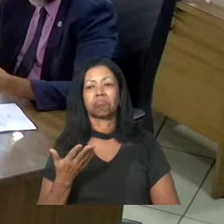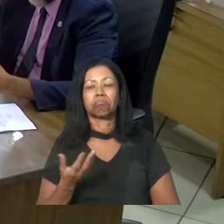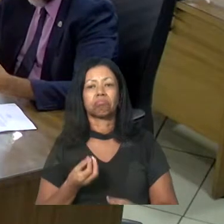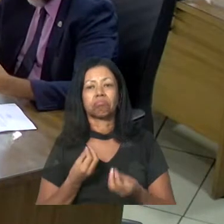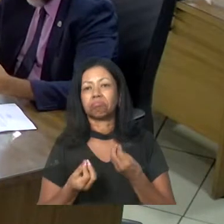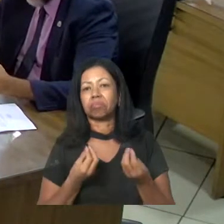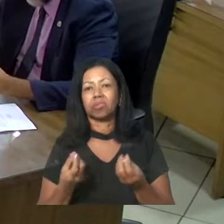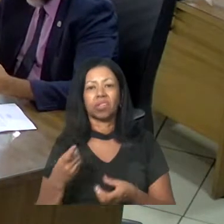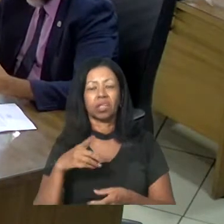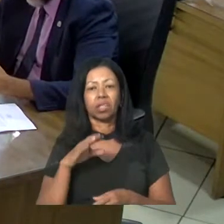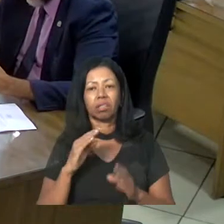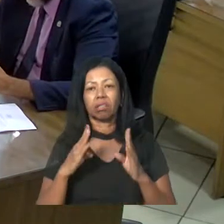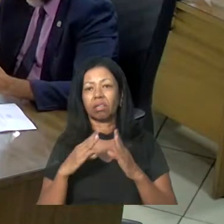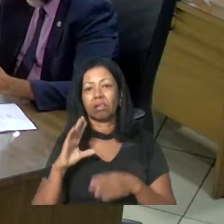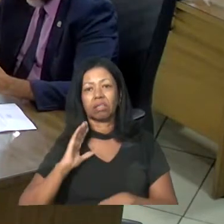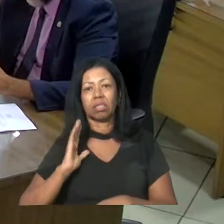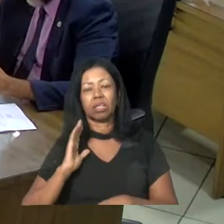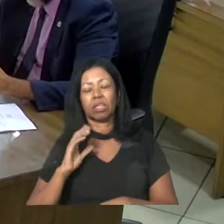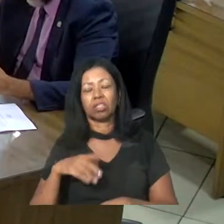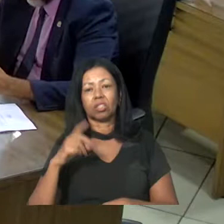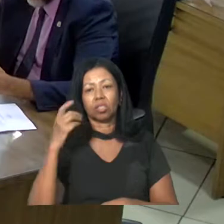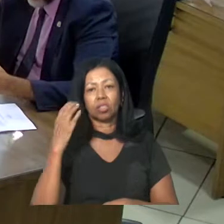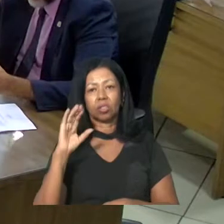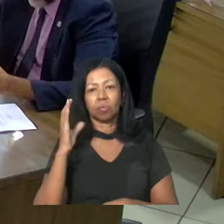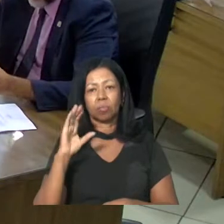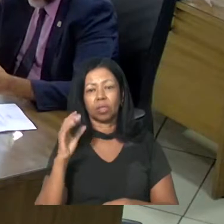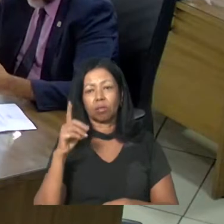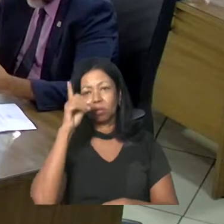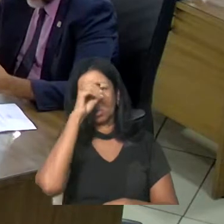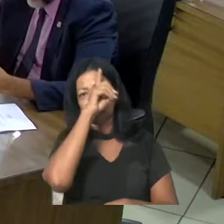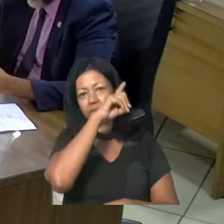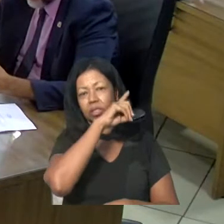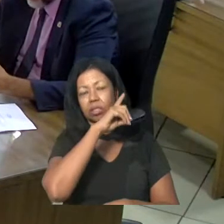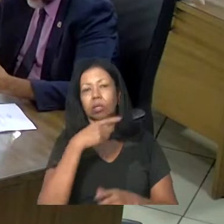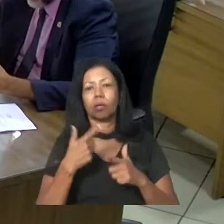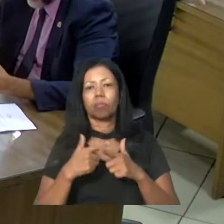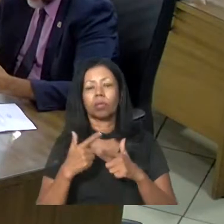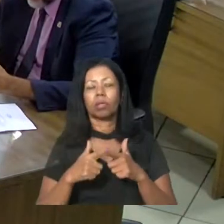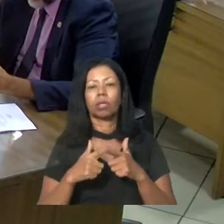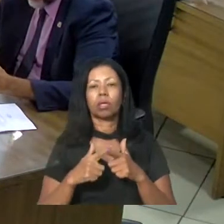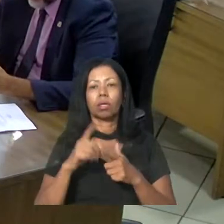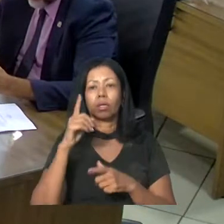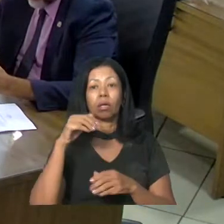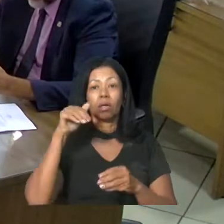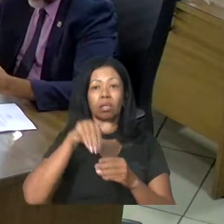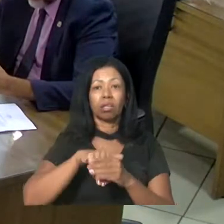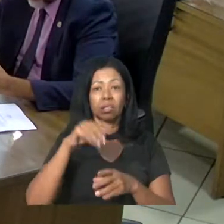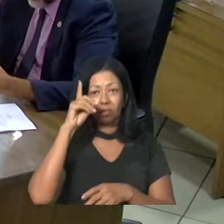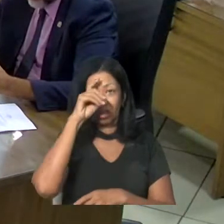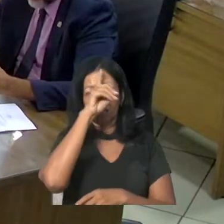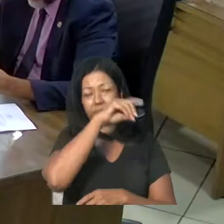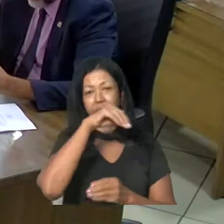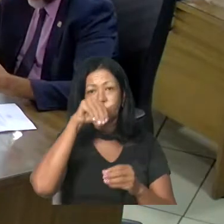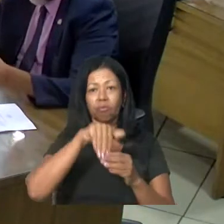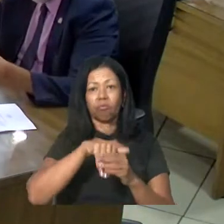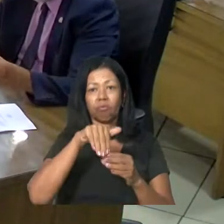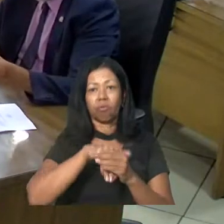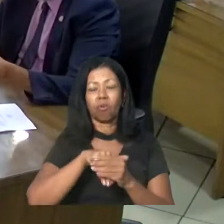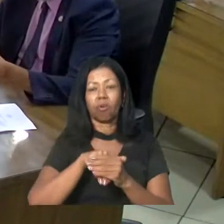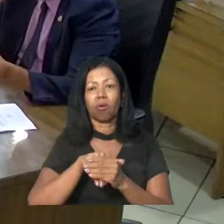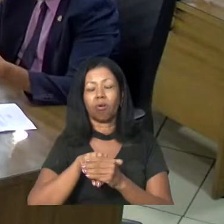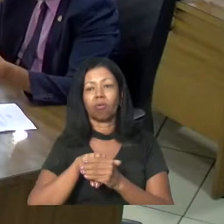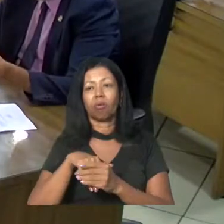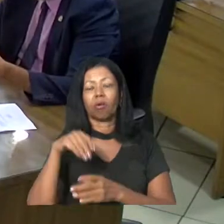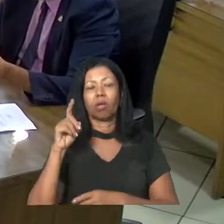de Cubatão. Está ficando complicado. Porque a gente concorre a uma eleição tão difícil, né? Porque o voto é tão